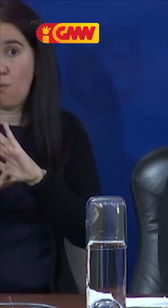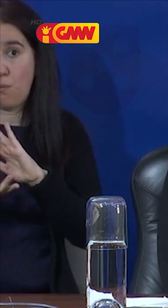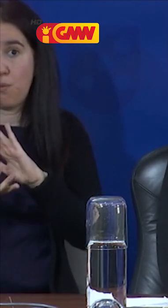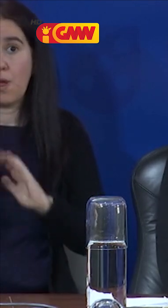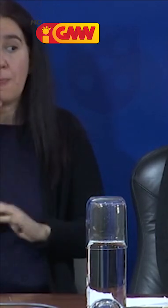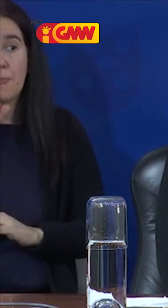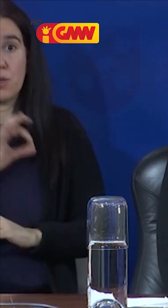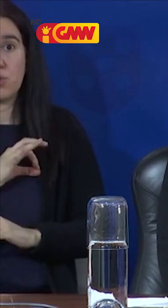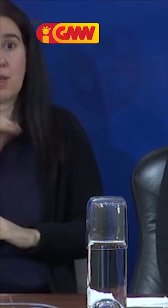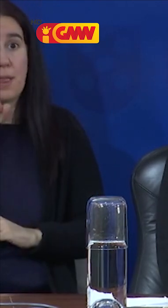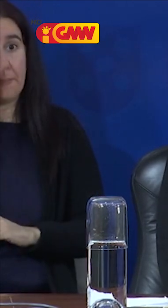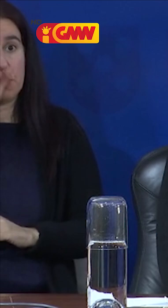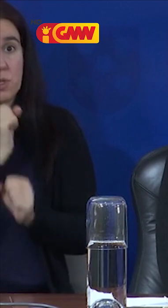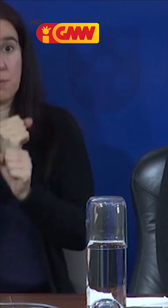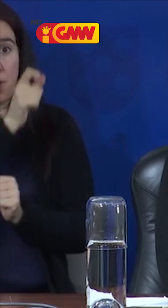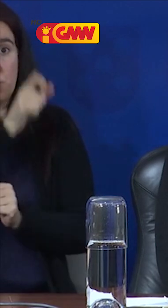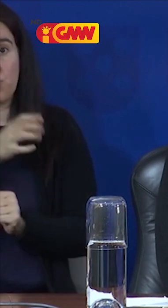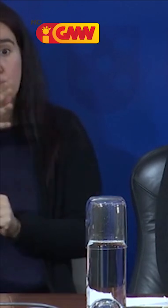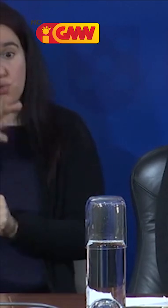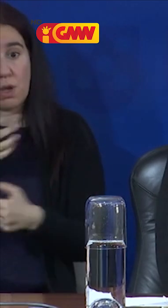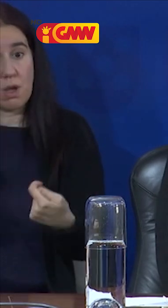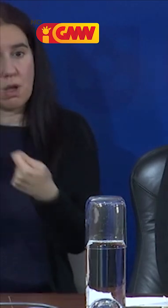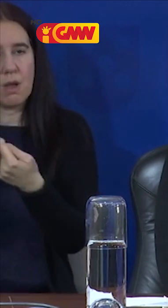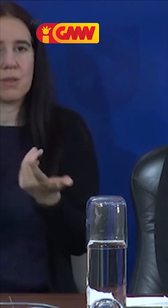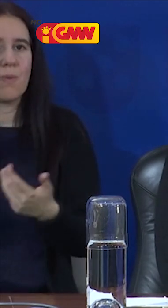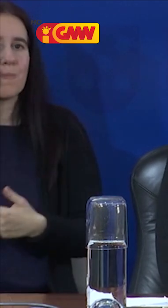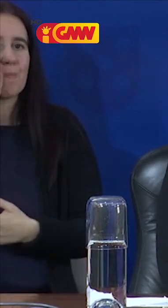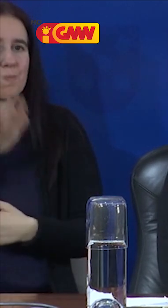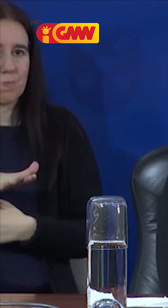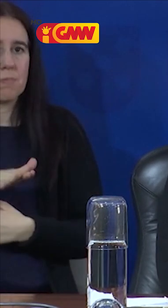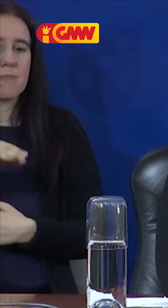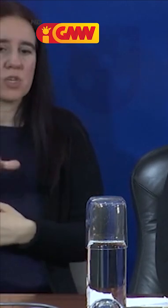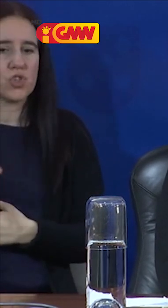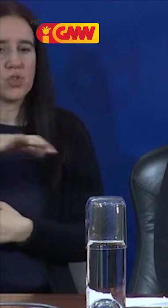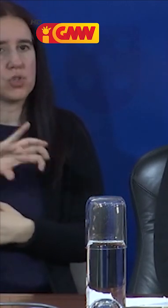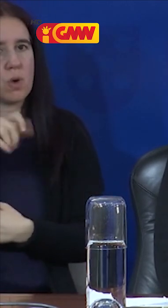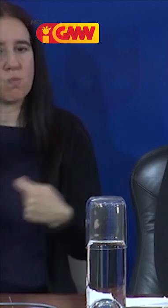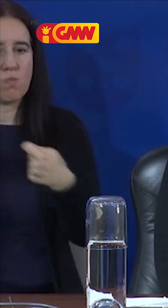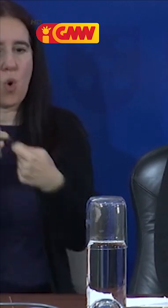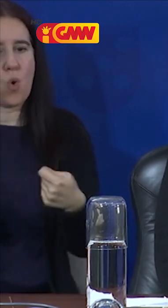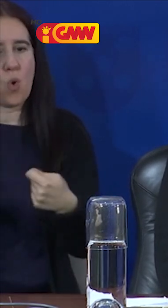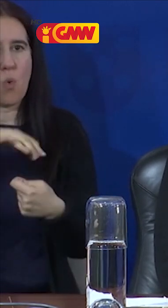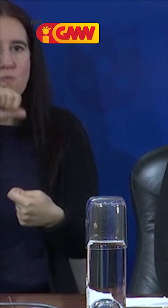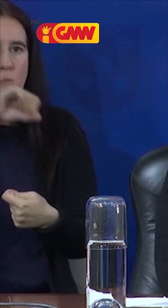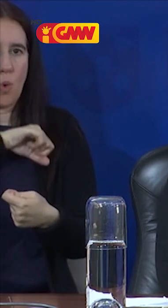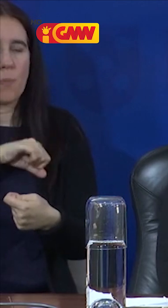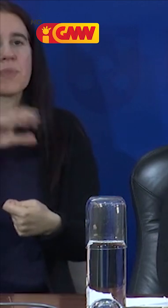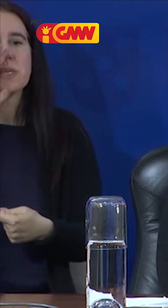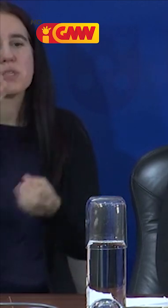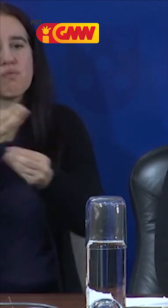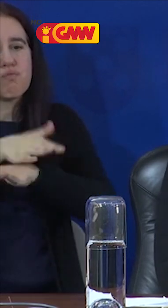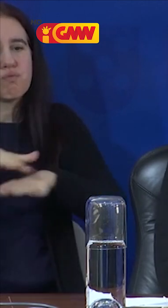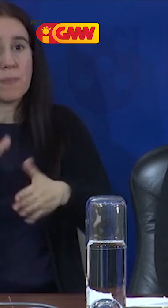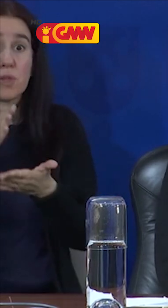Sra. Ministra do Trabalho referiu, então o alojamento tem que ser na mesma região, caso existam crianças,